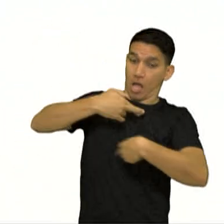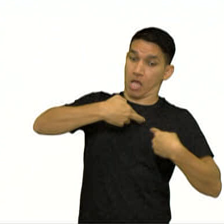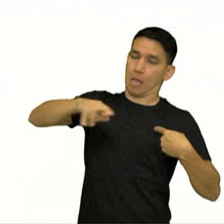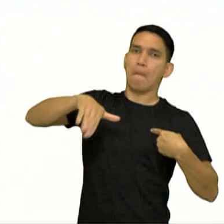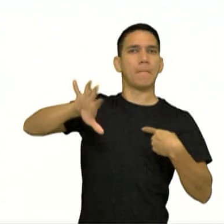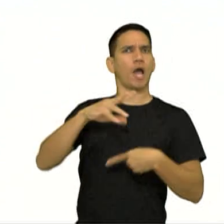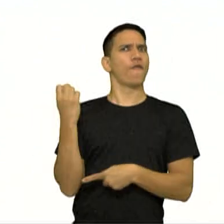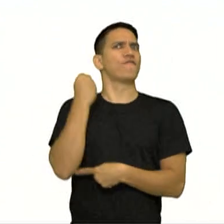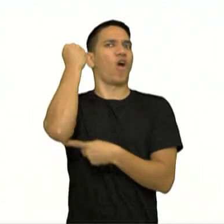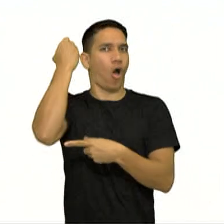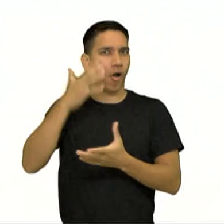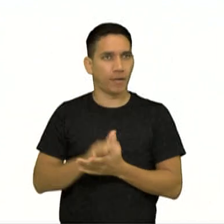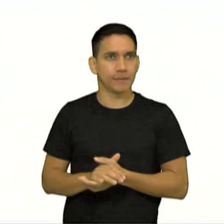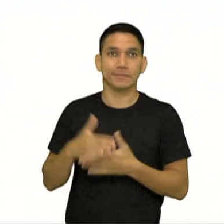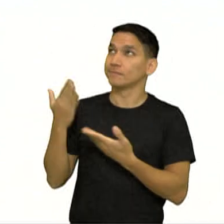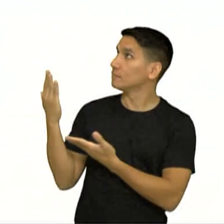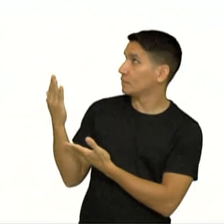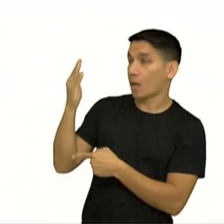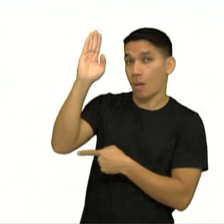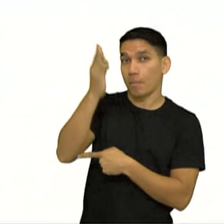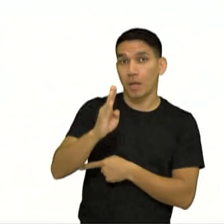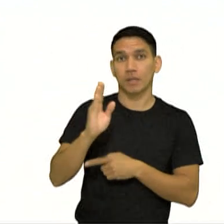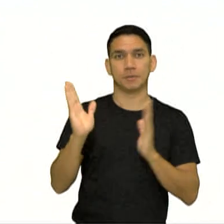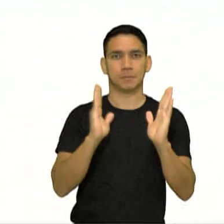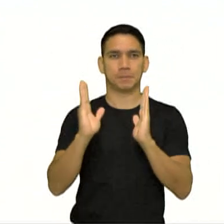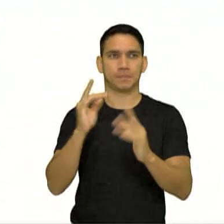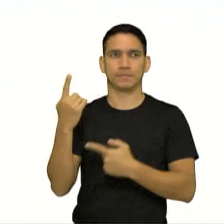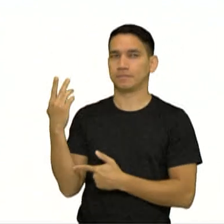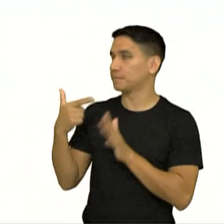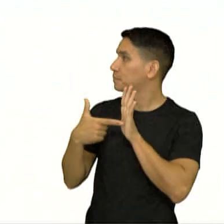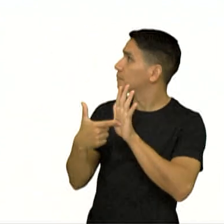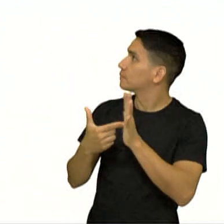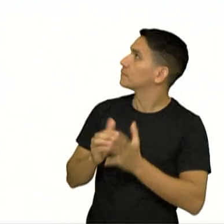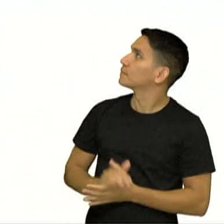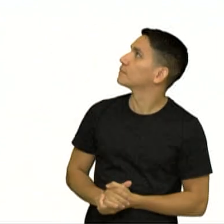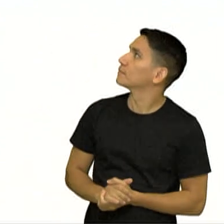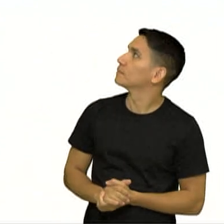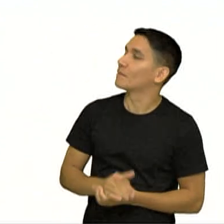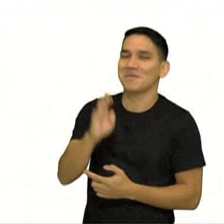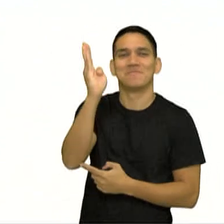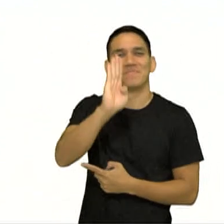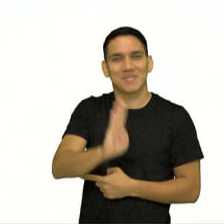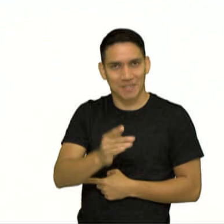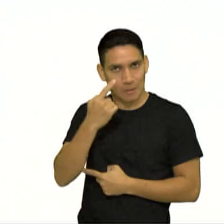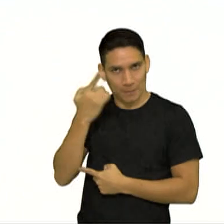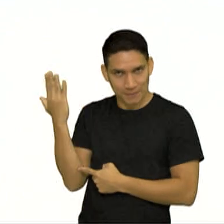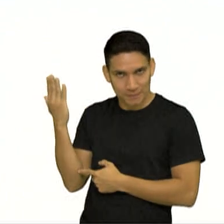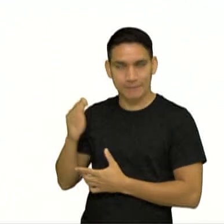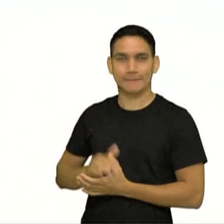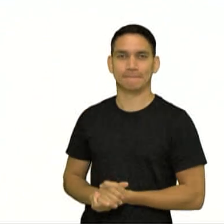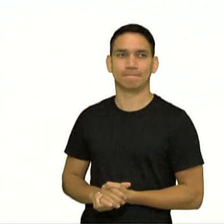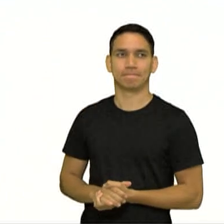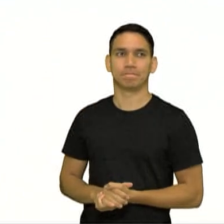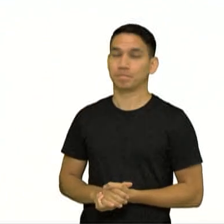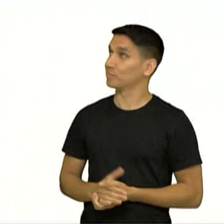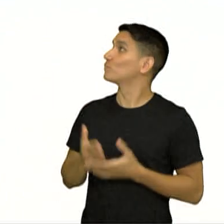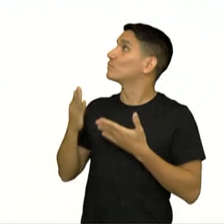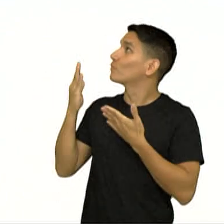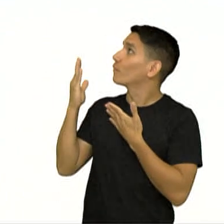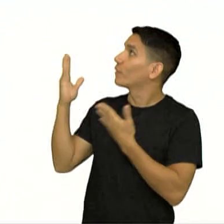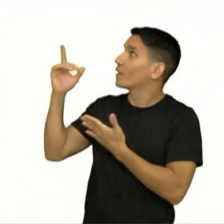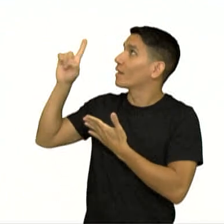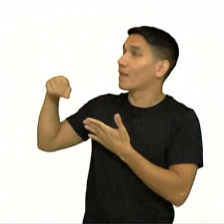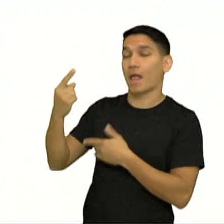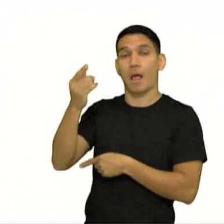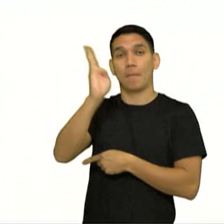para o país. Então o Brasil, ele está aqui, né? Como vocês podem ver, né? Vocês conseguem localizar o Brasil no mapa mundi. Então o Brasil está aqui na